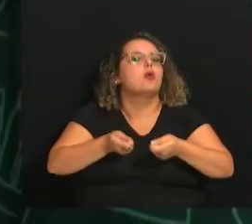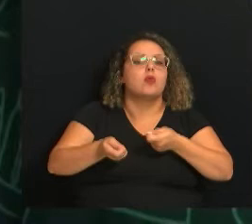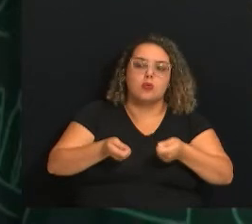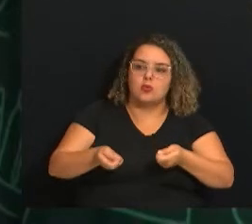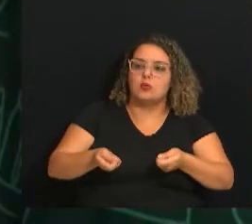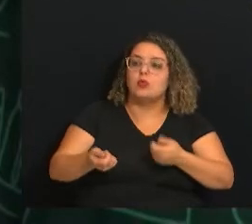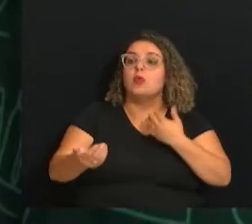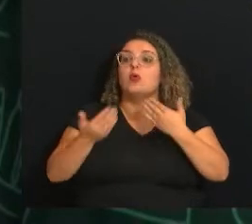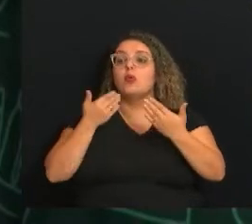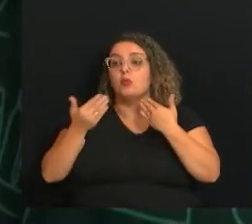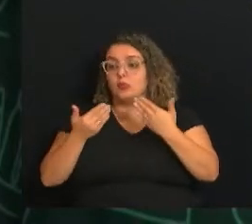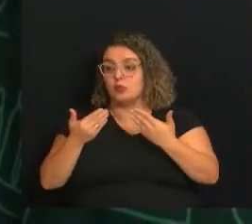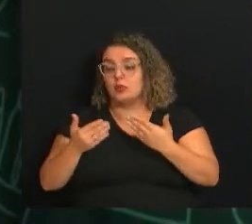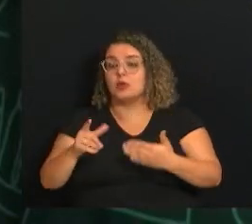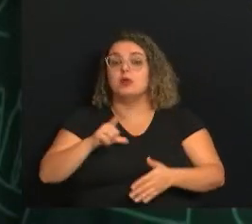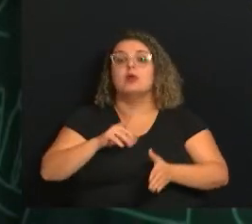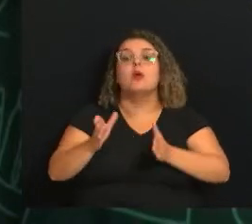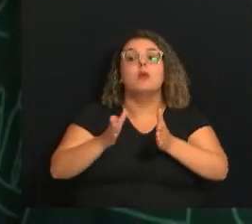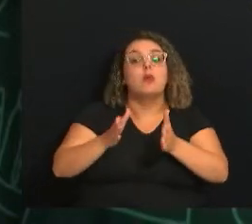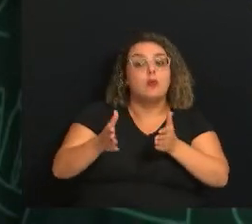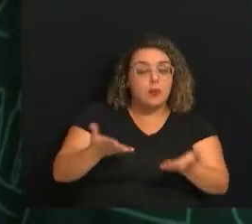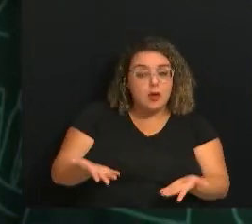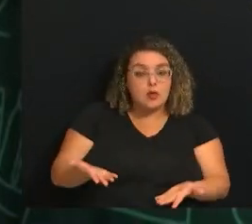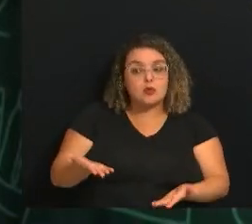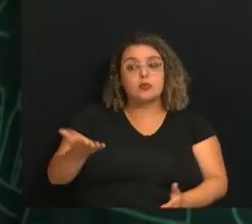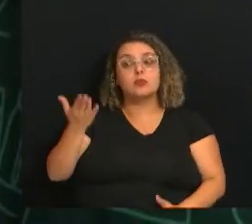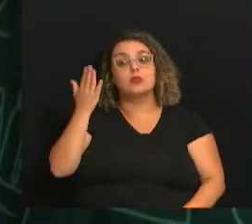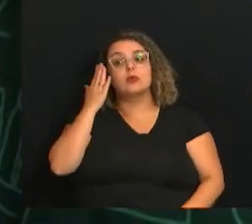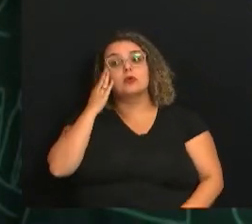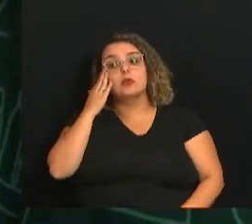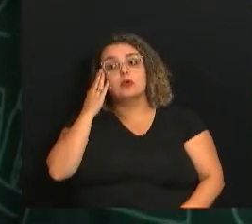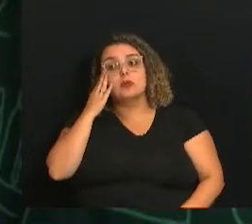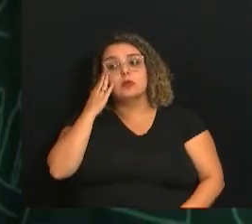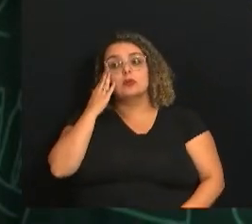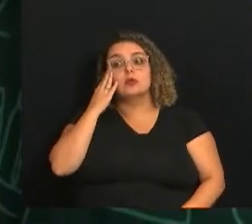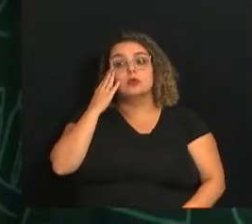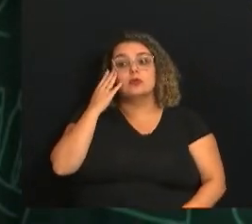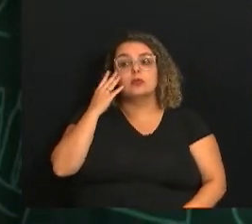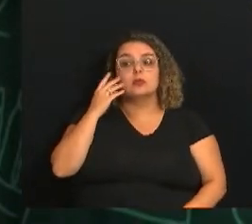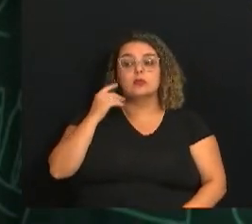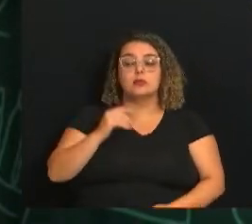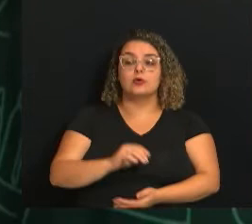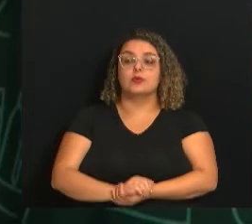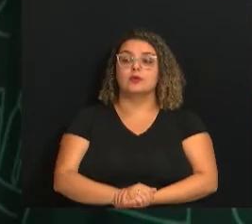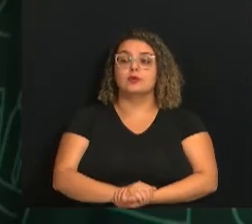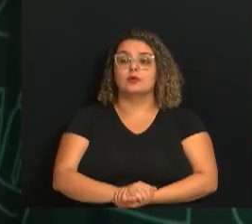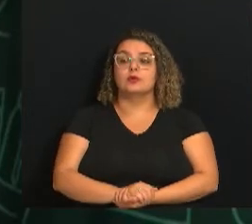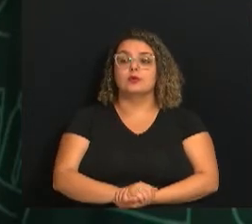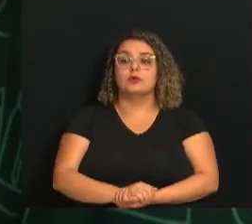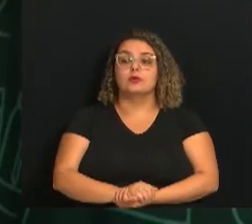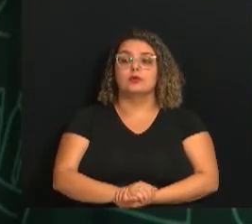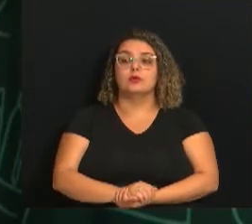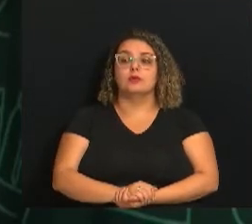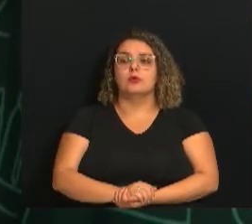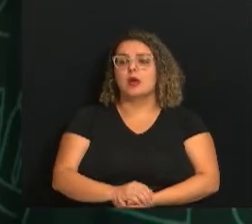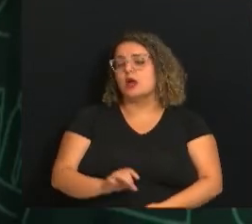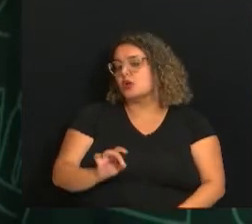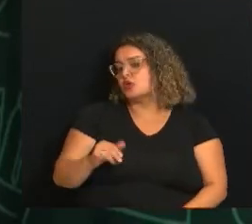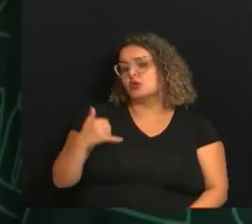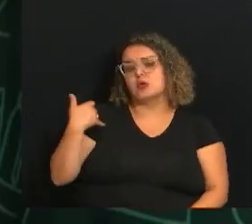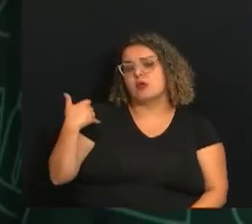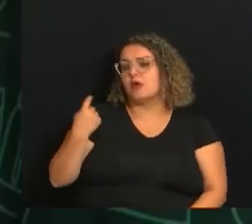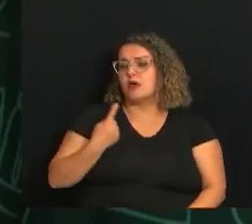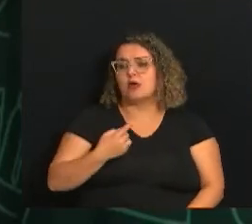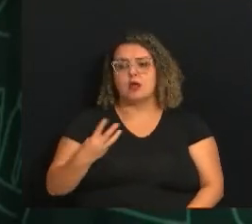conversado, ele tem o momento dele, ele sabe que não é porque mas ele só tem 13 anos, mas ele tem que ter